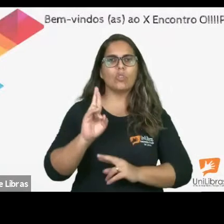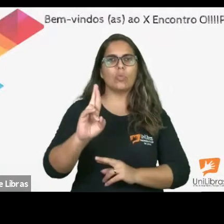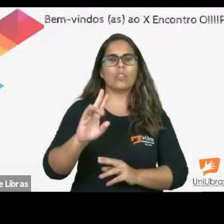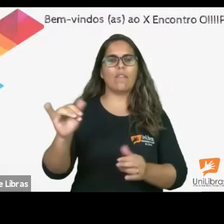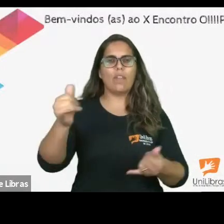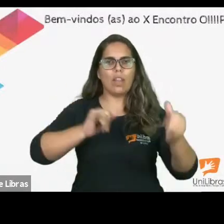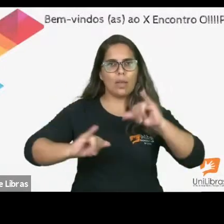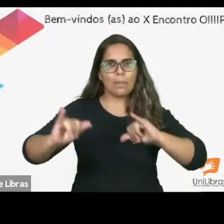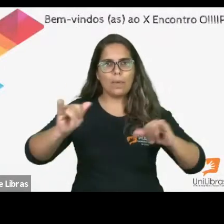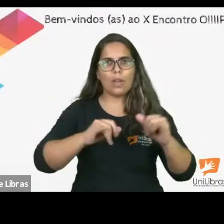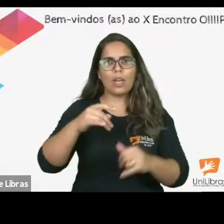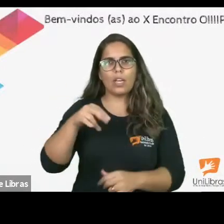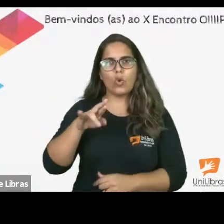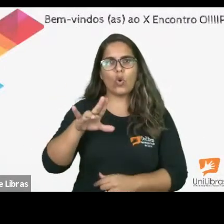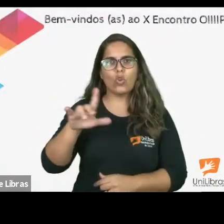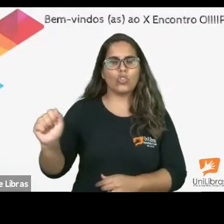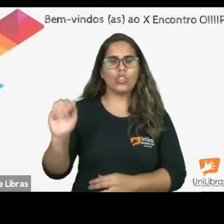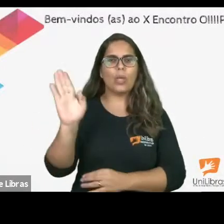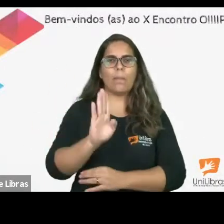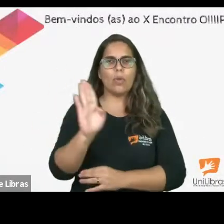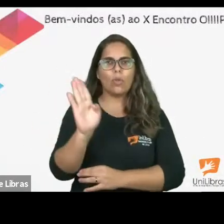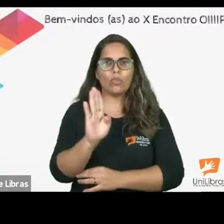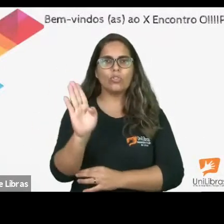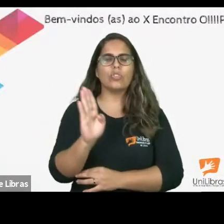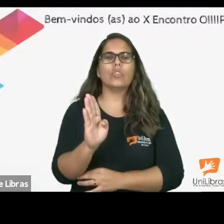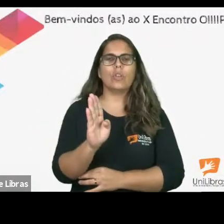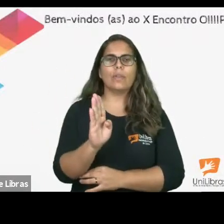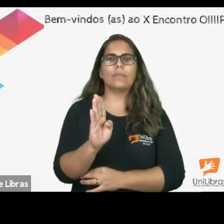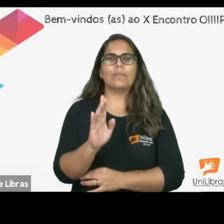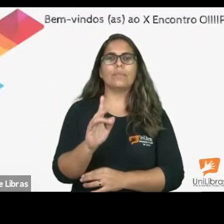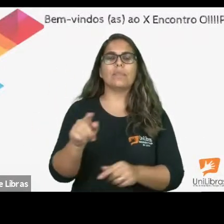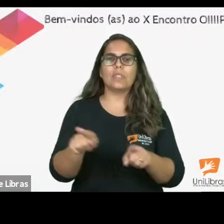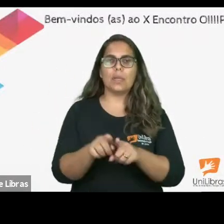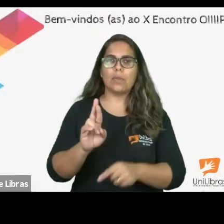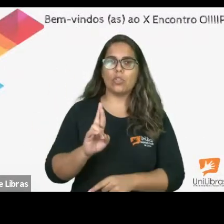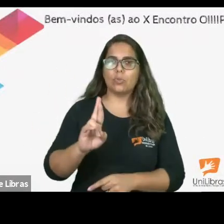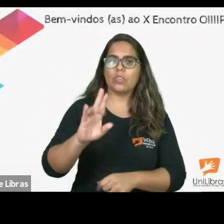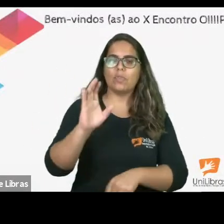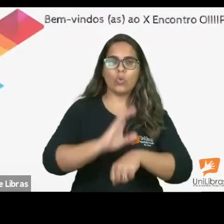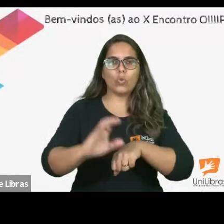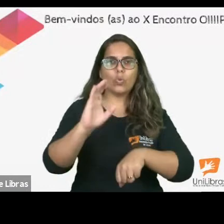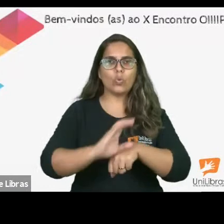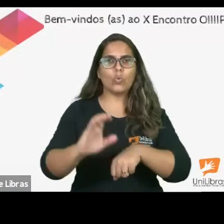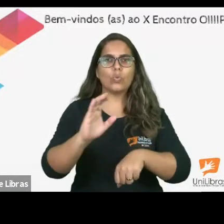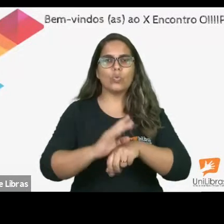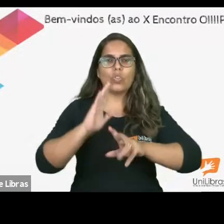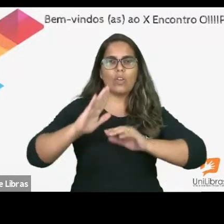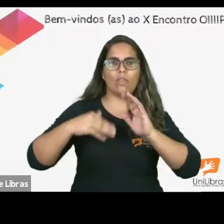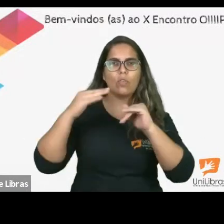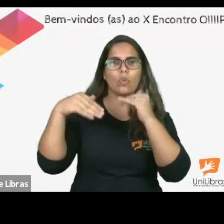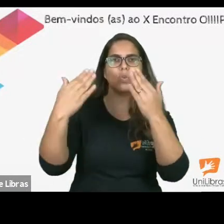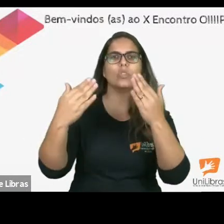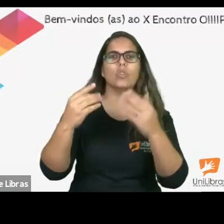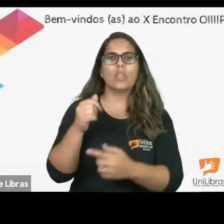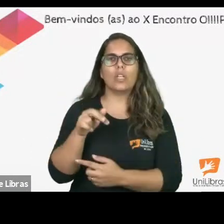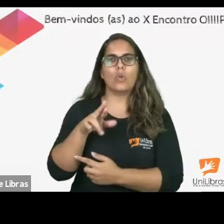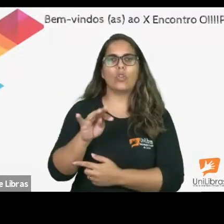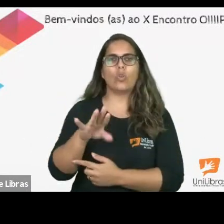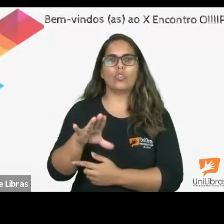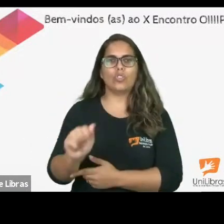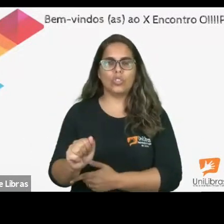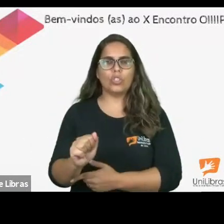de Neurologia e Biologia da Cognição e ministra cursos regulares de evolução,